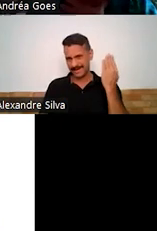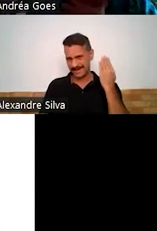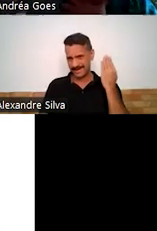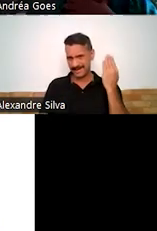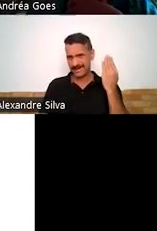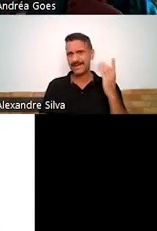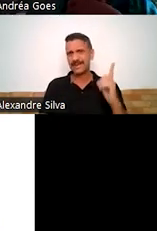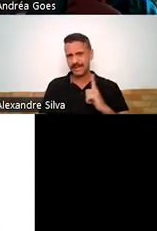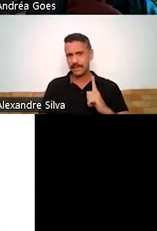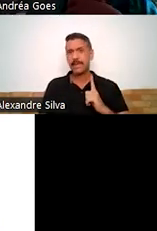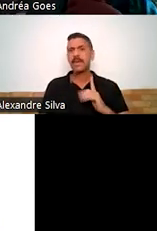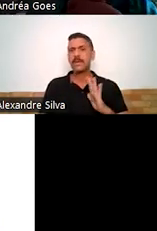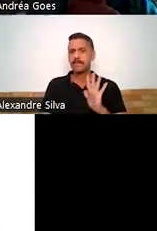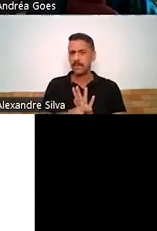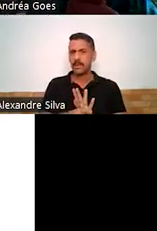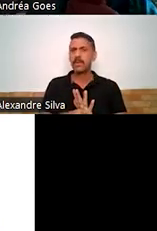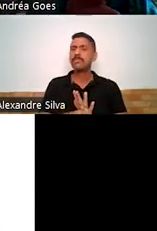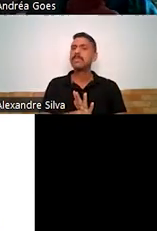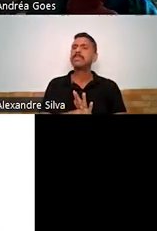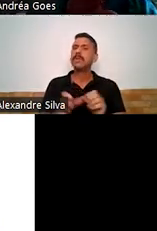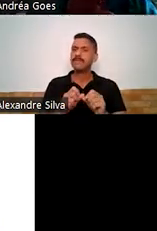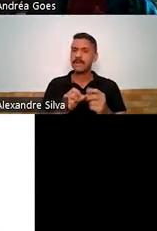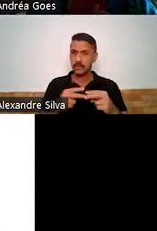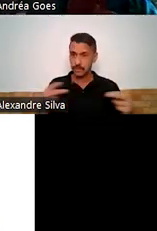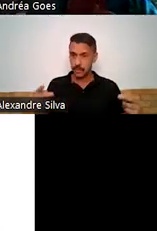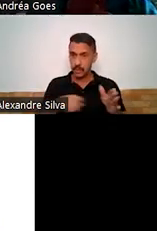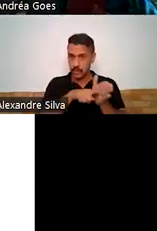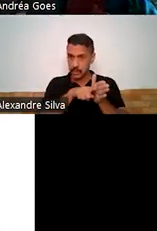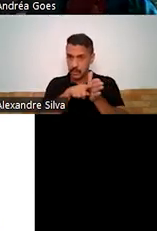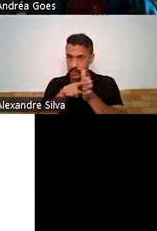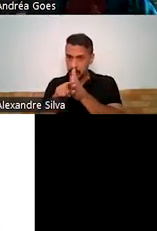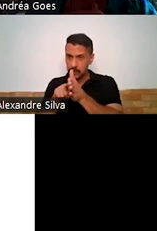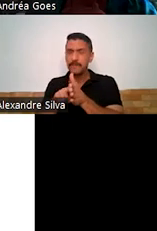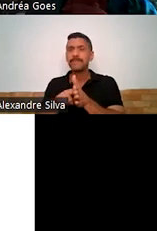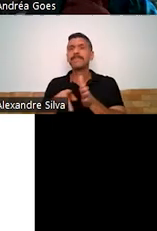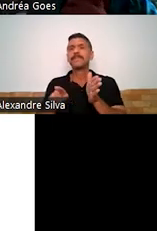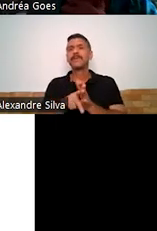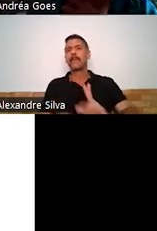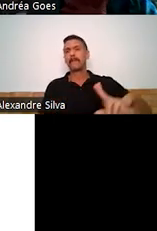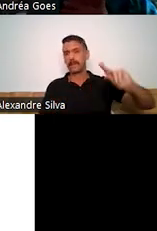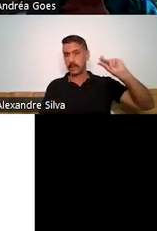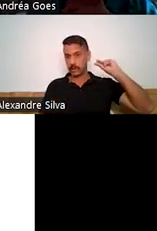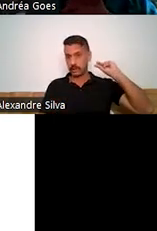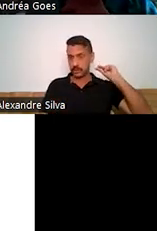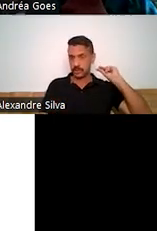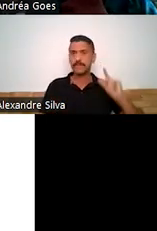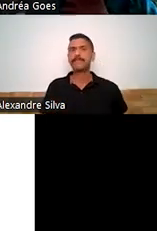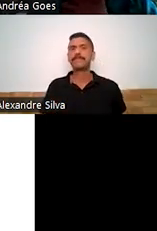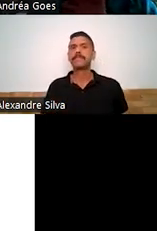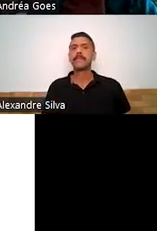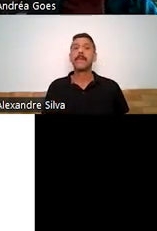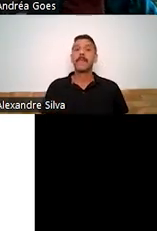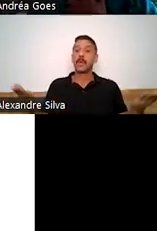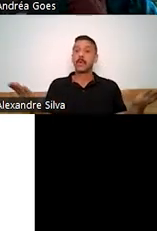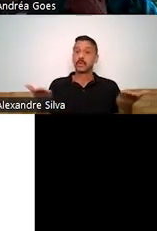chain termination, então, o sequenciamento de DNA pelo método mais antigo, de SEND, e hoje em